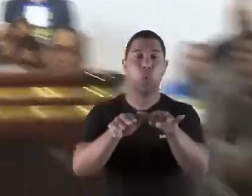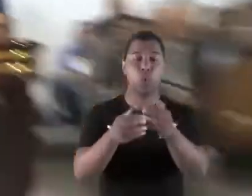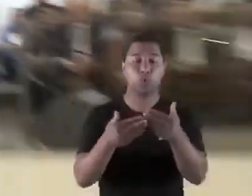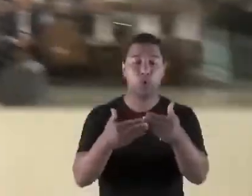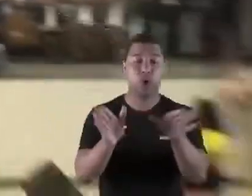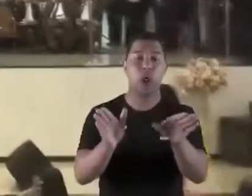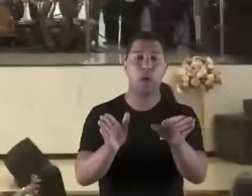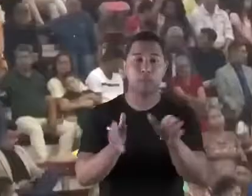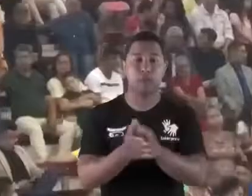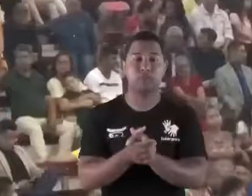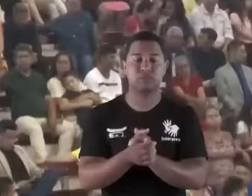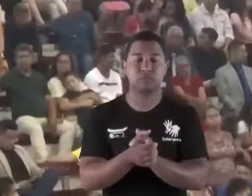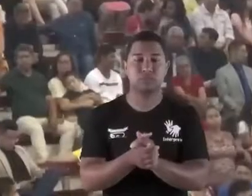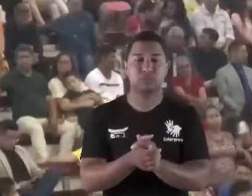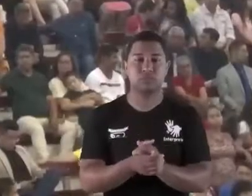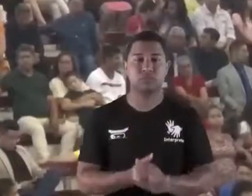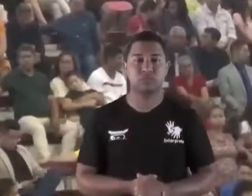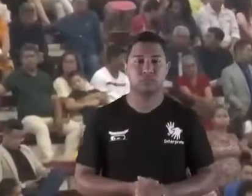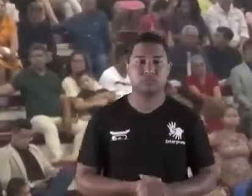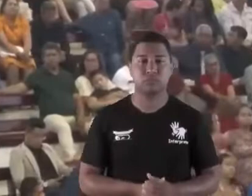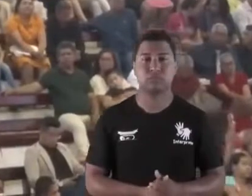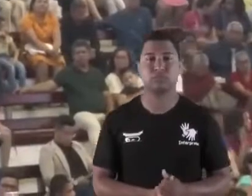disposição.